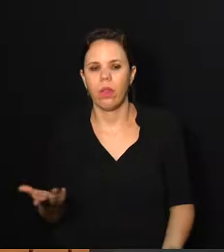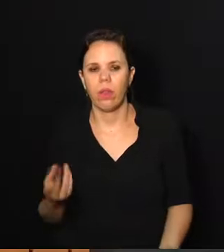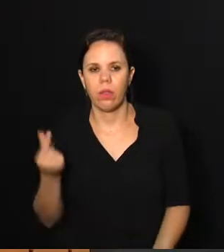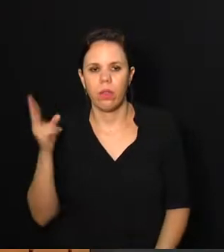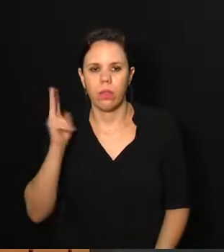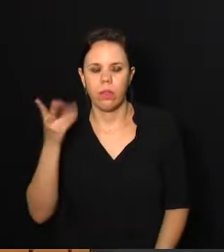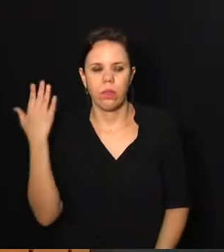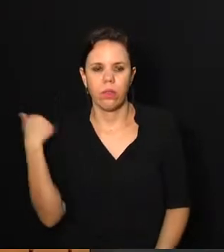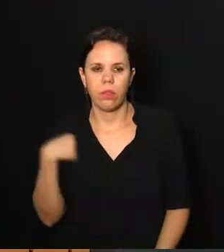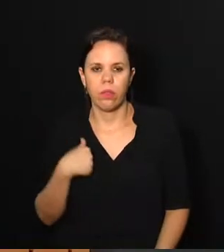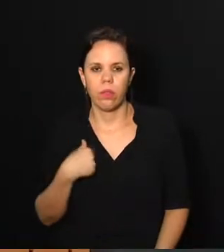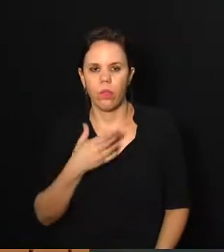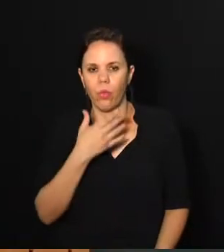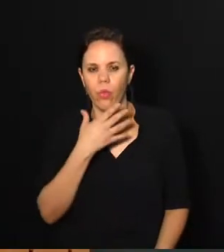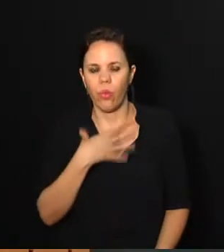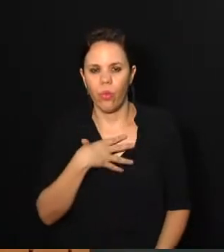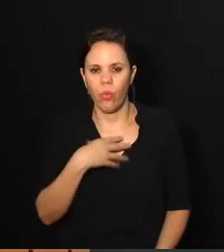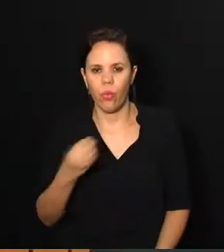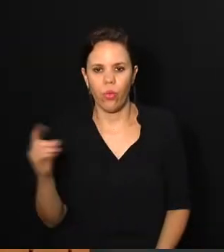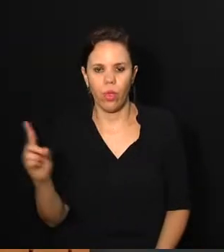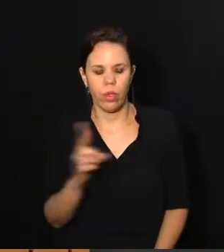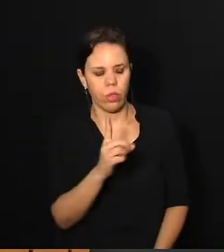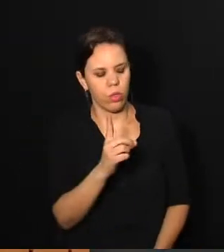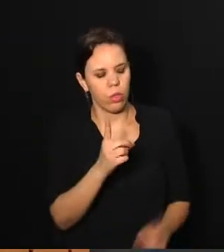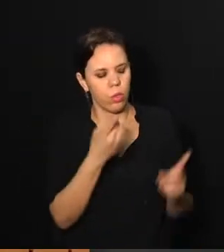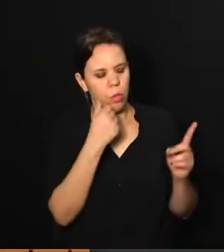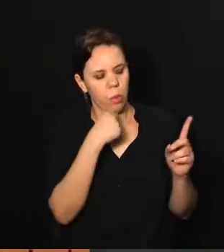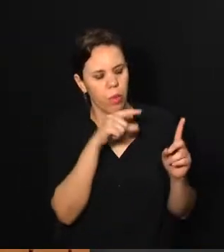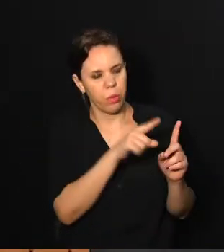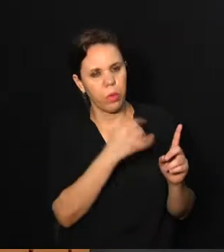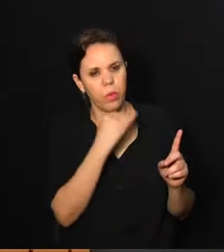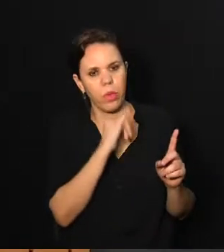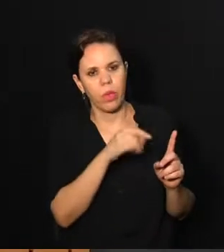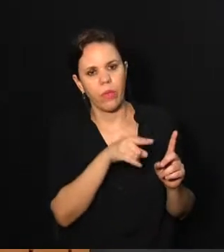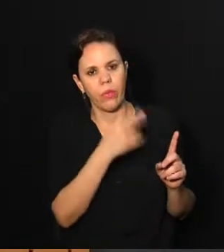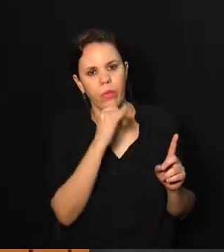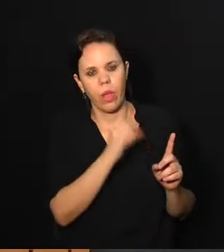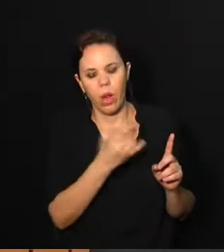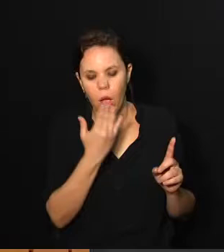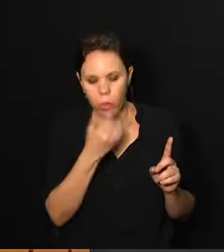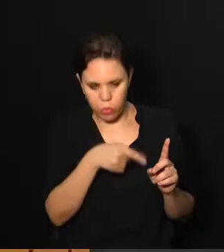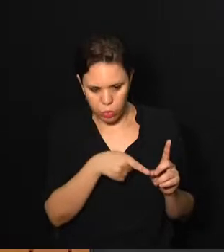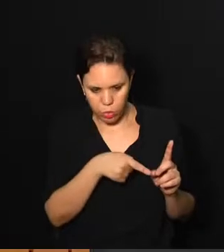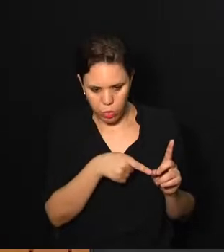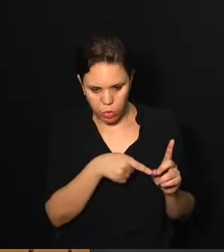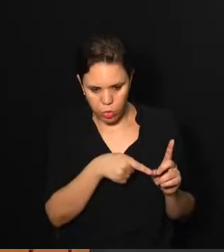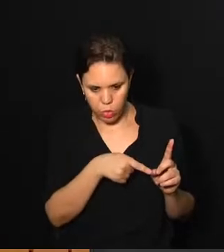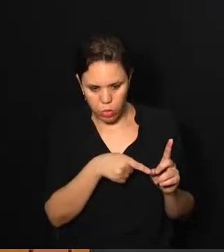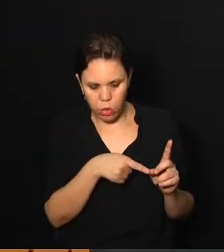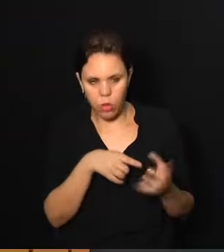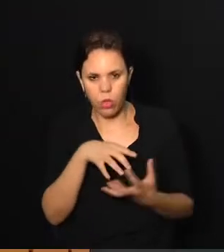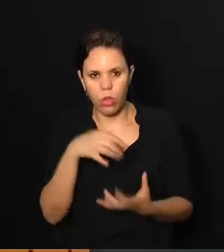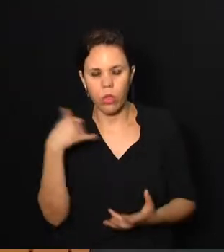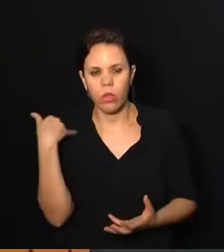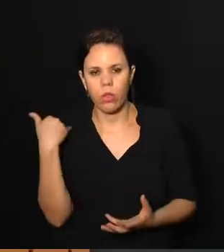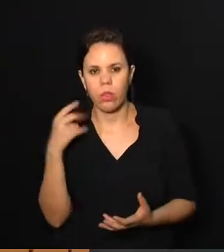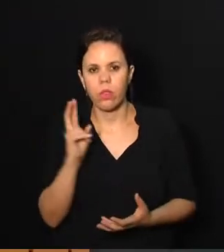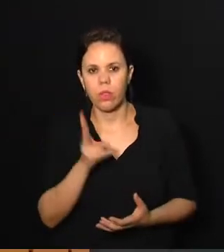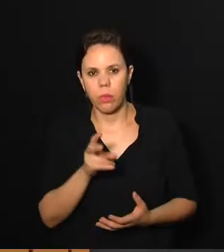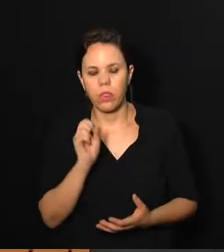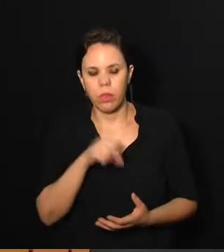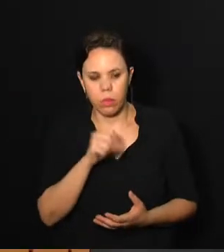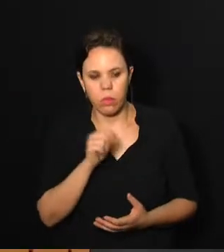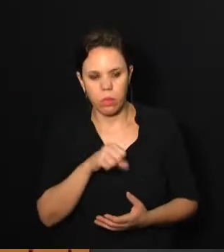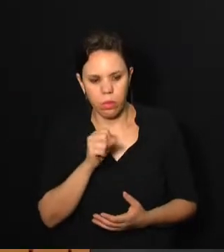o filho chegava para a mãe, para o pai: pai, almoçou? O idoso é sempre na afirmação,